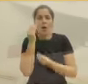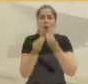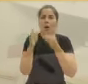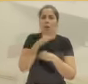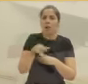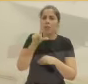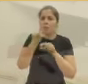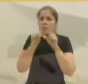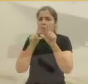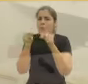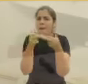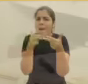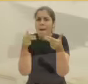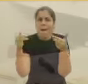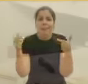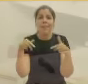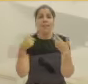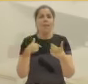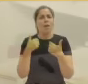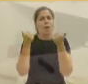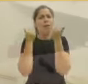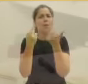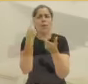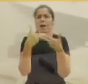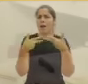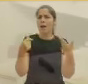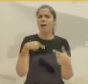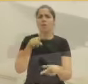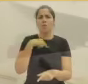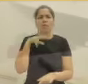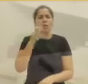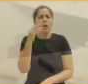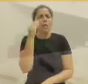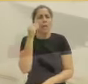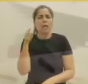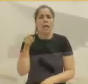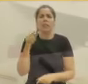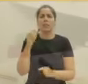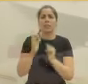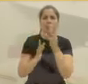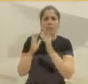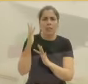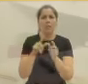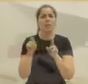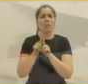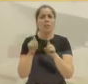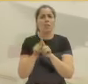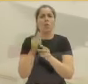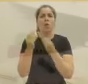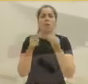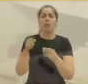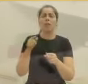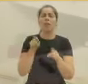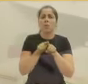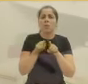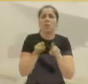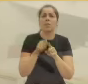com que a criança escolha as coisas. Eu ofereço uma coisa e outra tentar com que ela sinalize, com que ela emite.